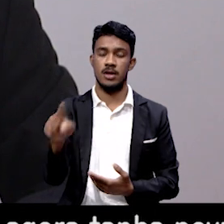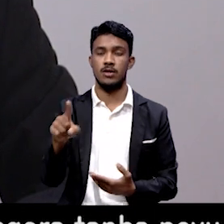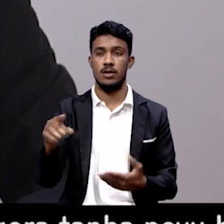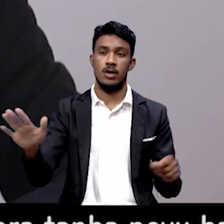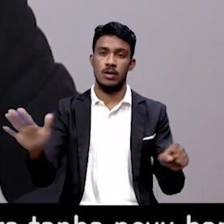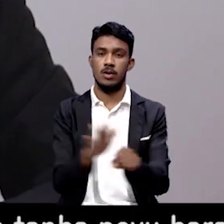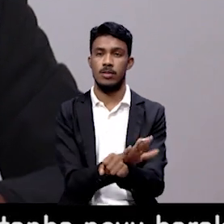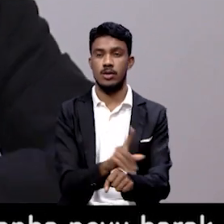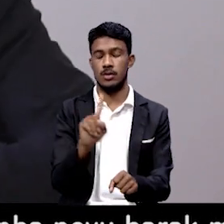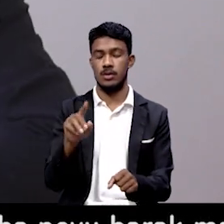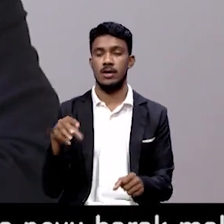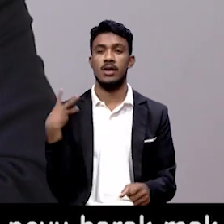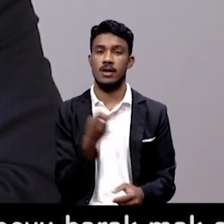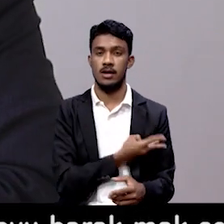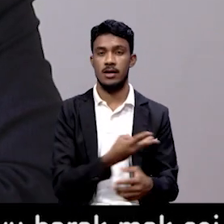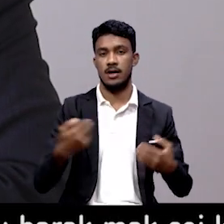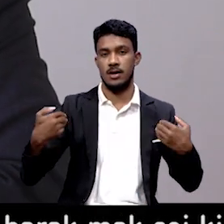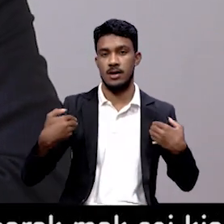ano né, ita ia